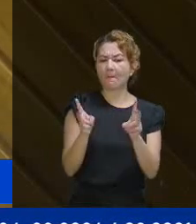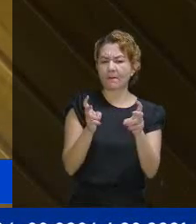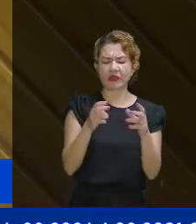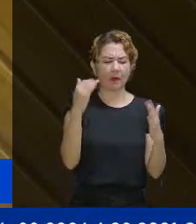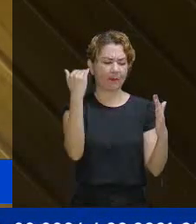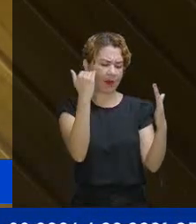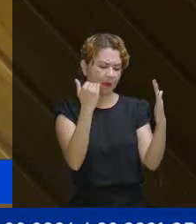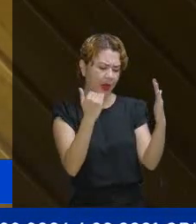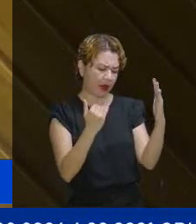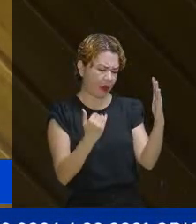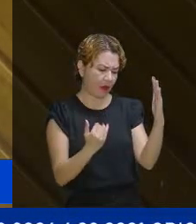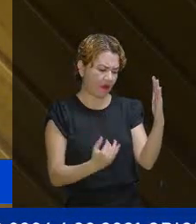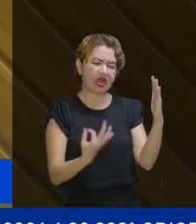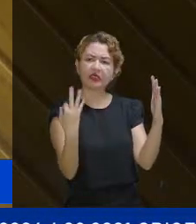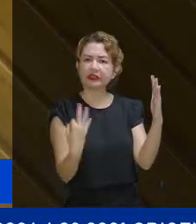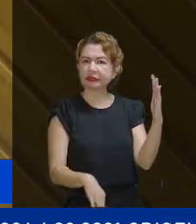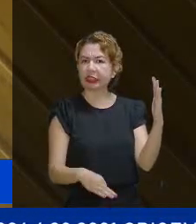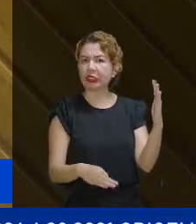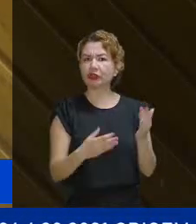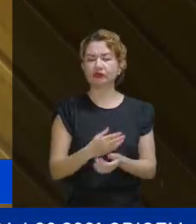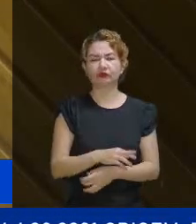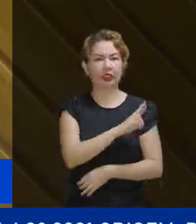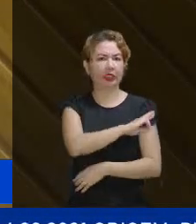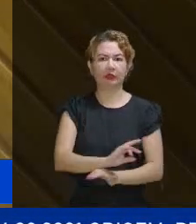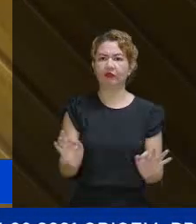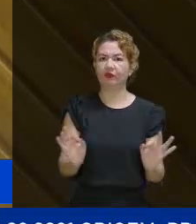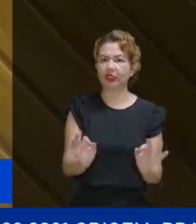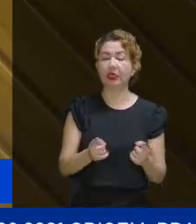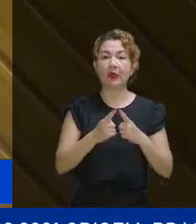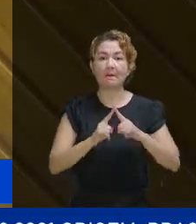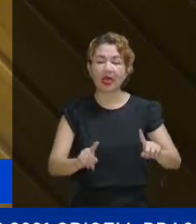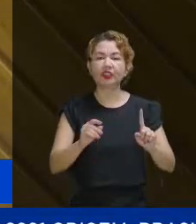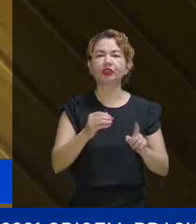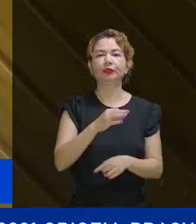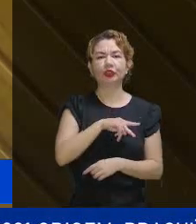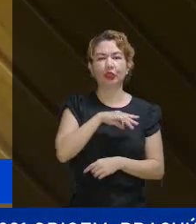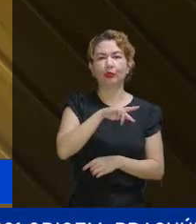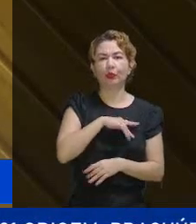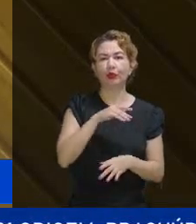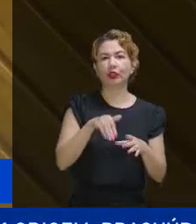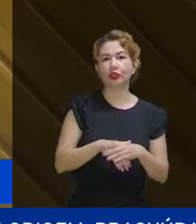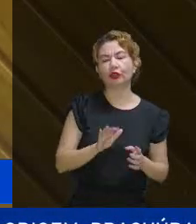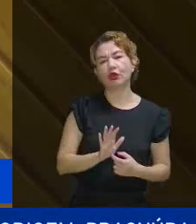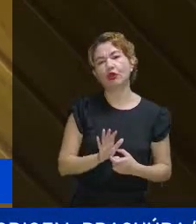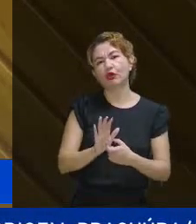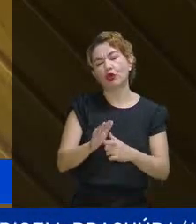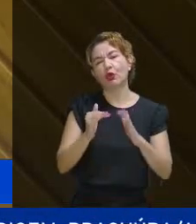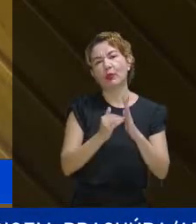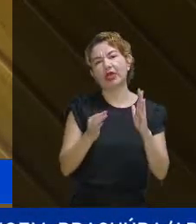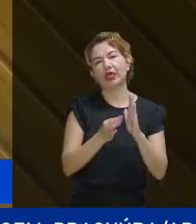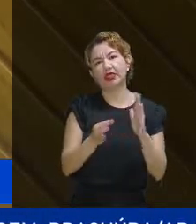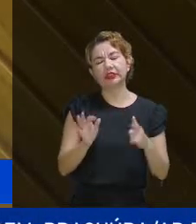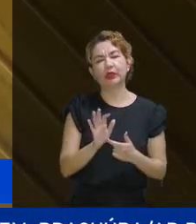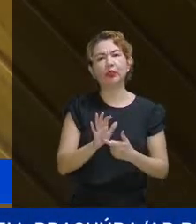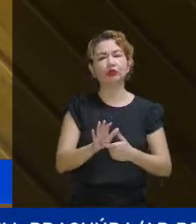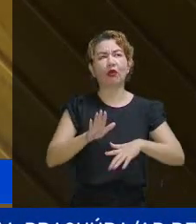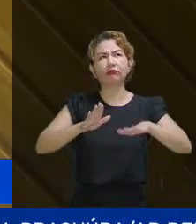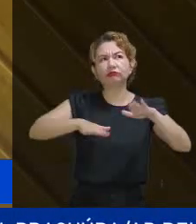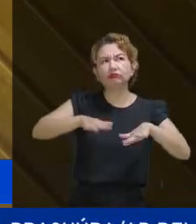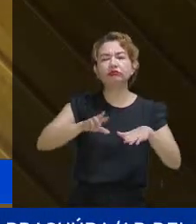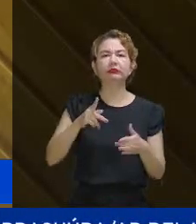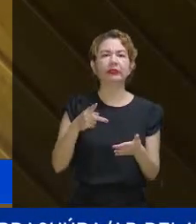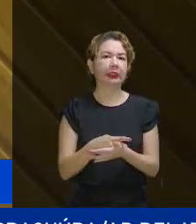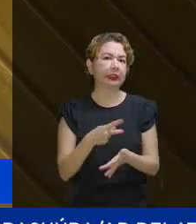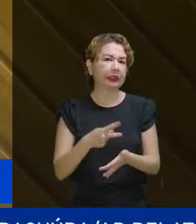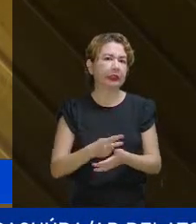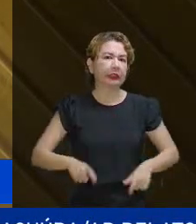que obstasse a aprovação das contas. Contudo, no sentido contrário, o Ministério Público Eleitoral apresentou parecer onde apontou possível